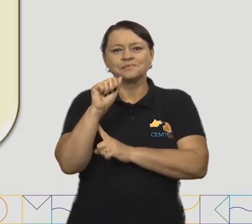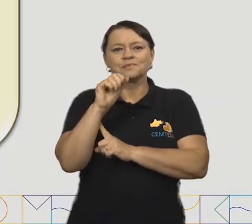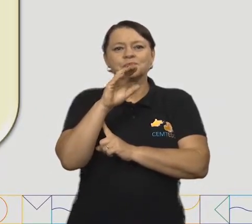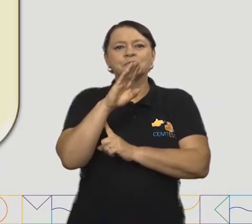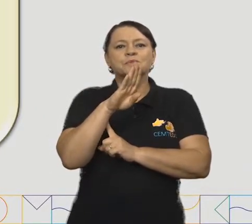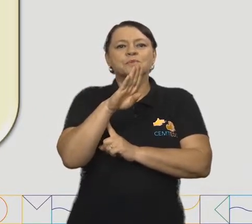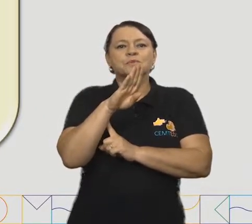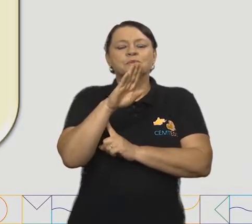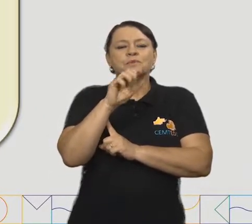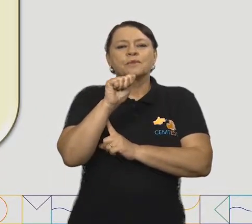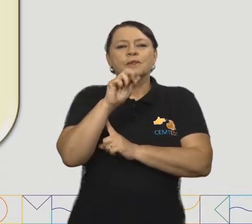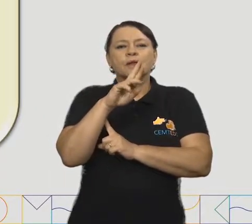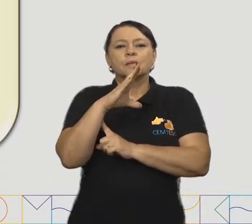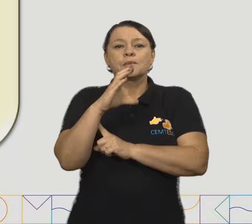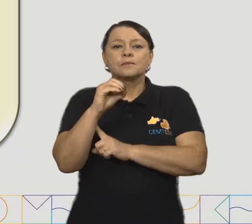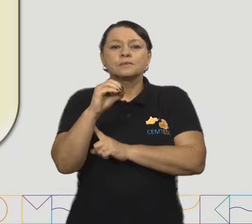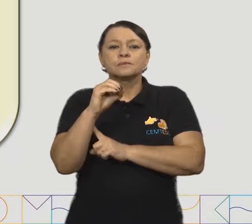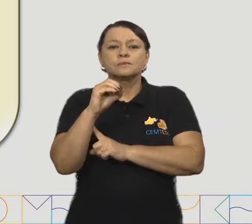Imã,